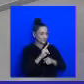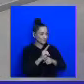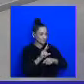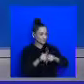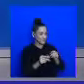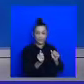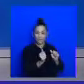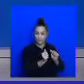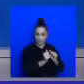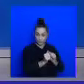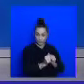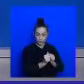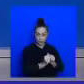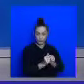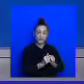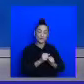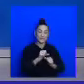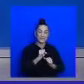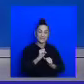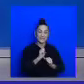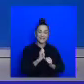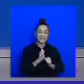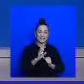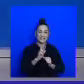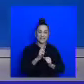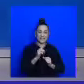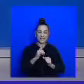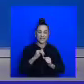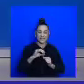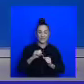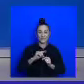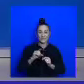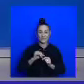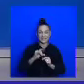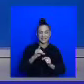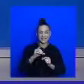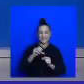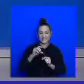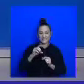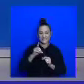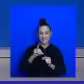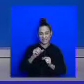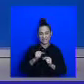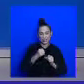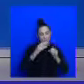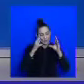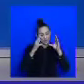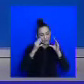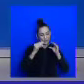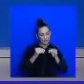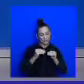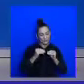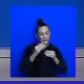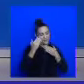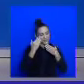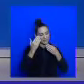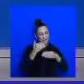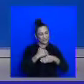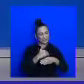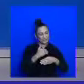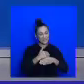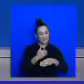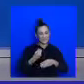dois auditores populares. O Sérgio Braga e a Zilda Silva. Boa noite. Boa noite. Boa noite. Obrigada